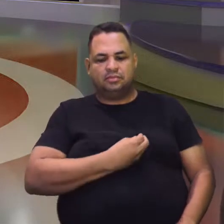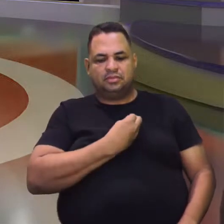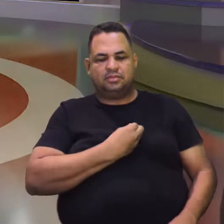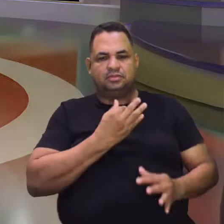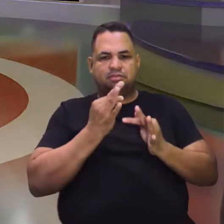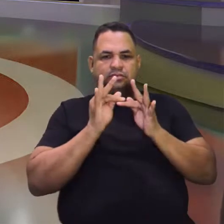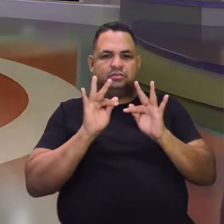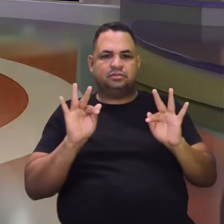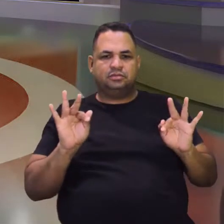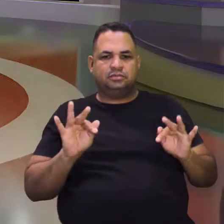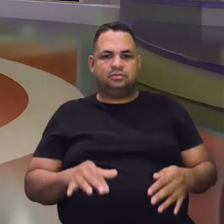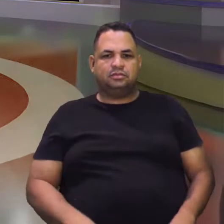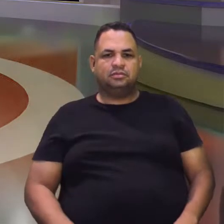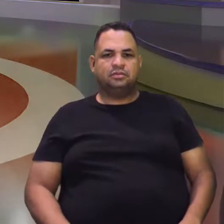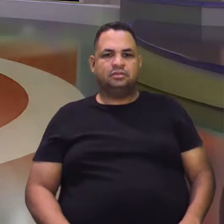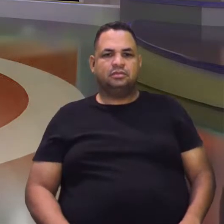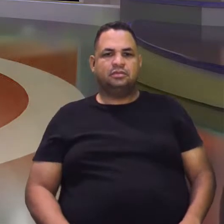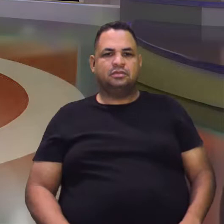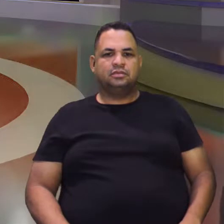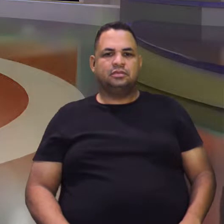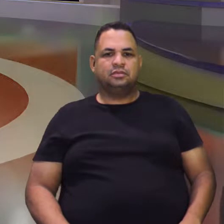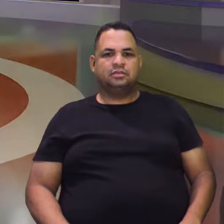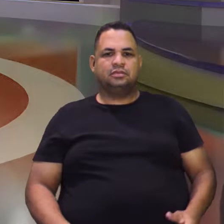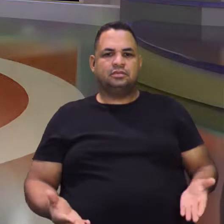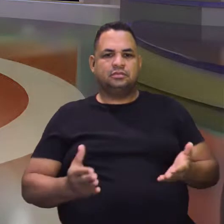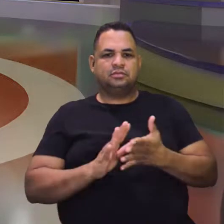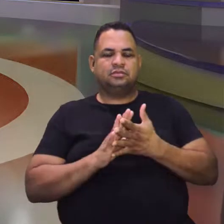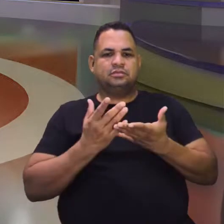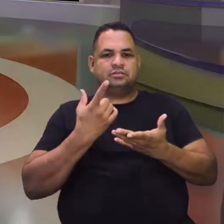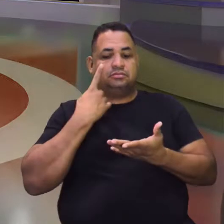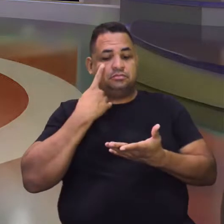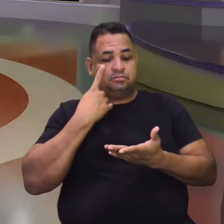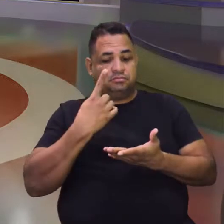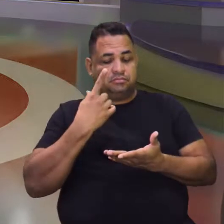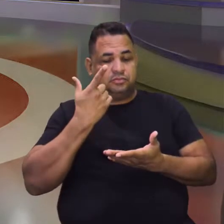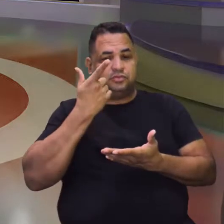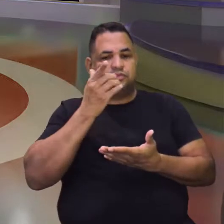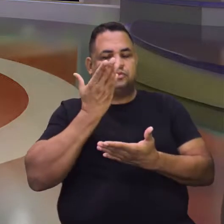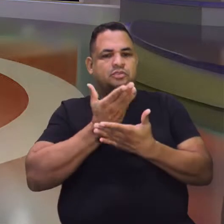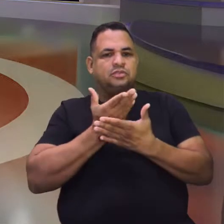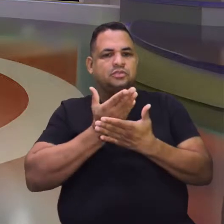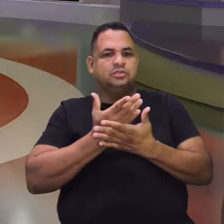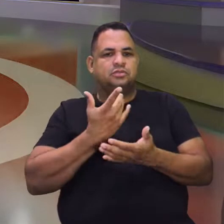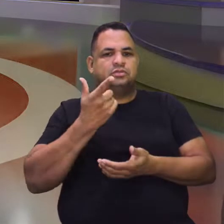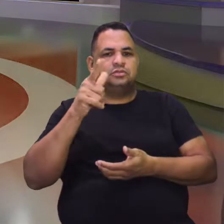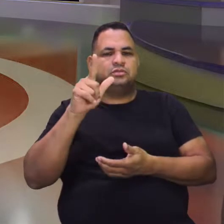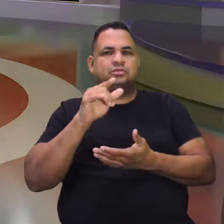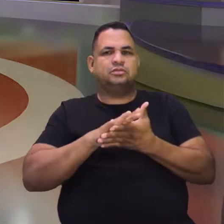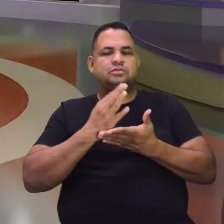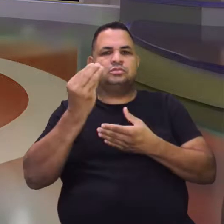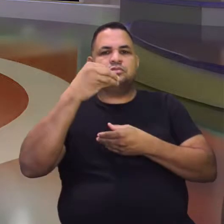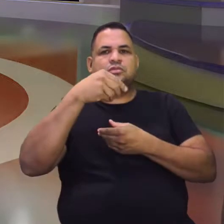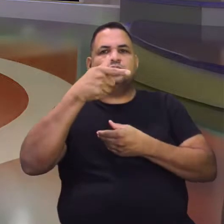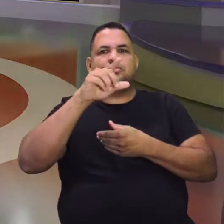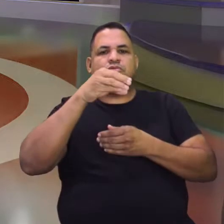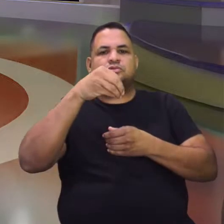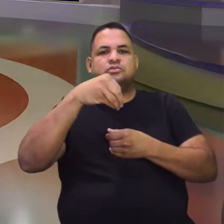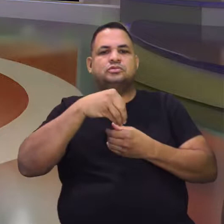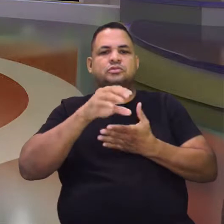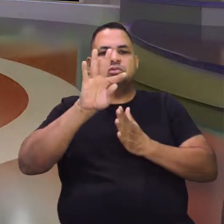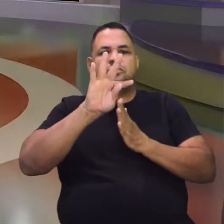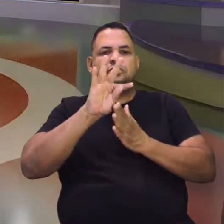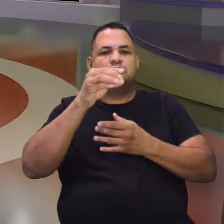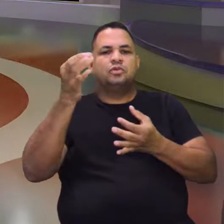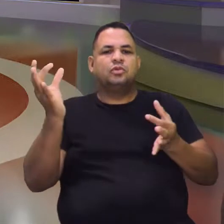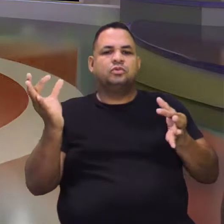presente simples, e vocês vão revisitar esse conhecimento, ver eles em outros contextos, né? Como eu falei para